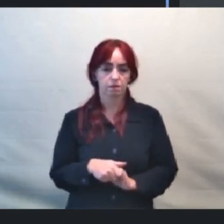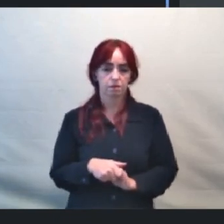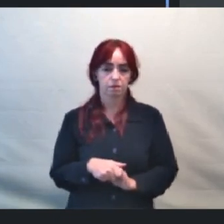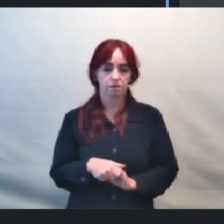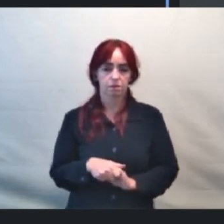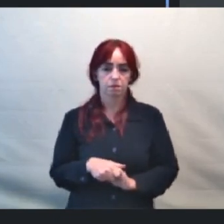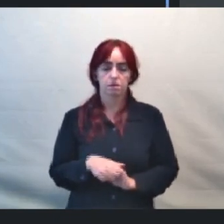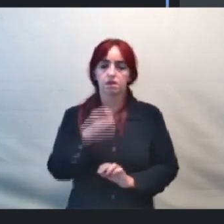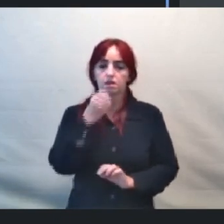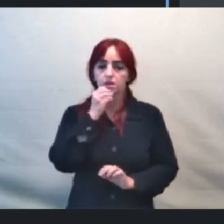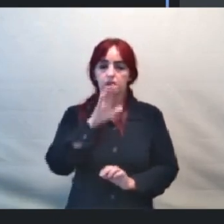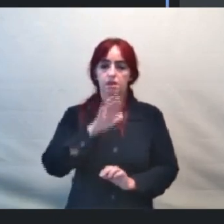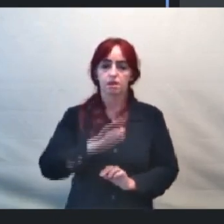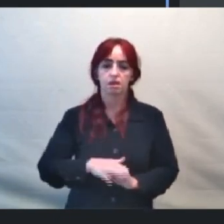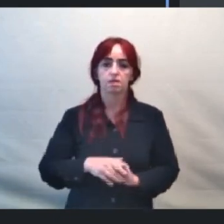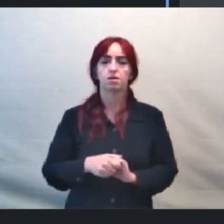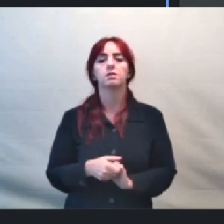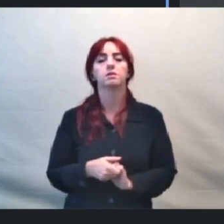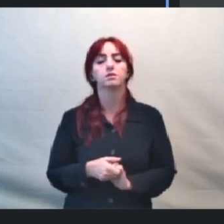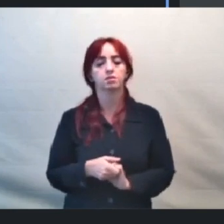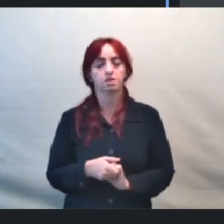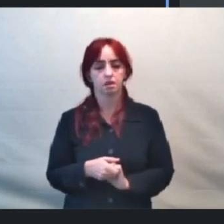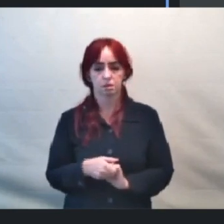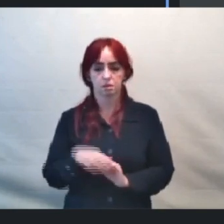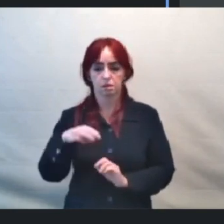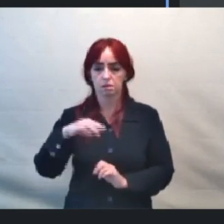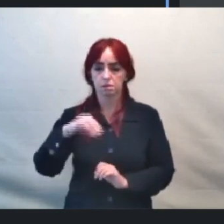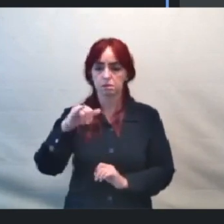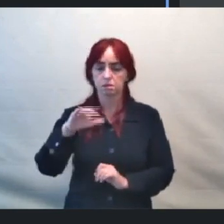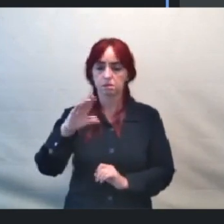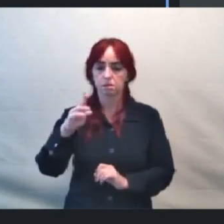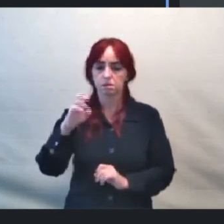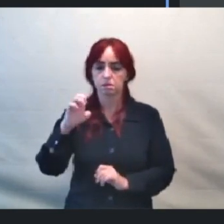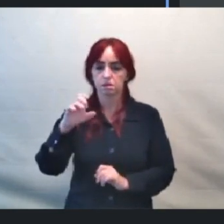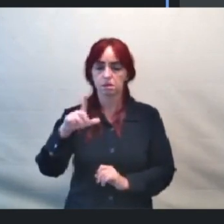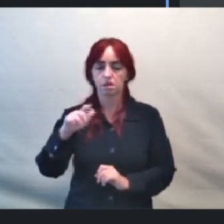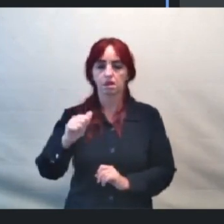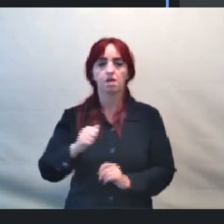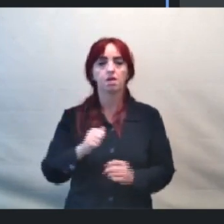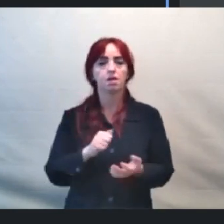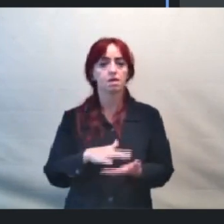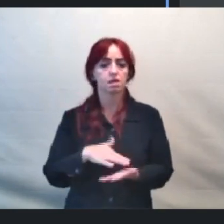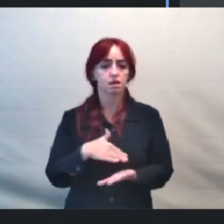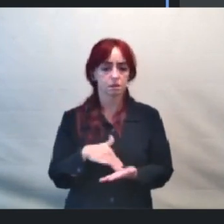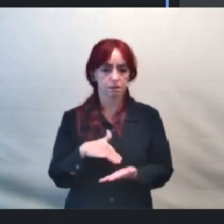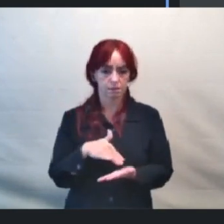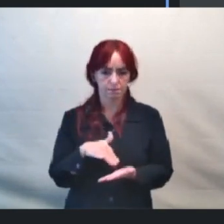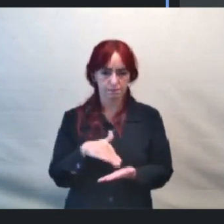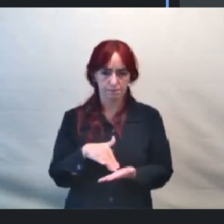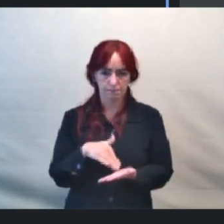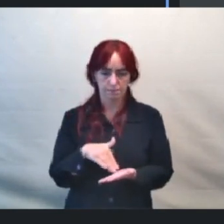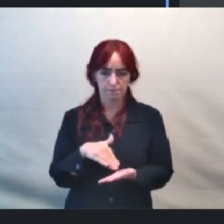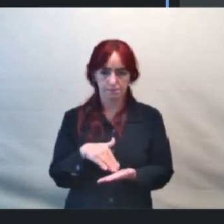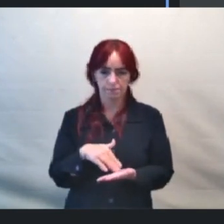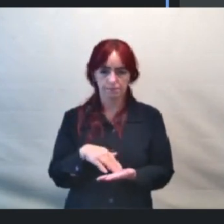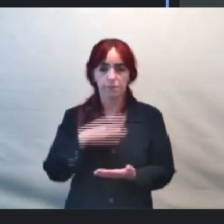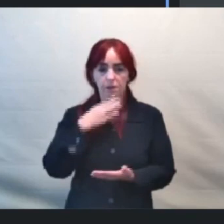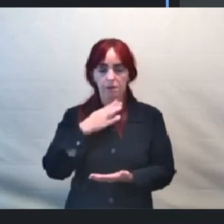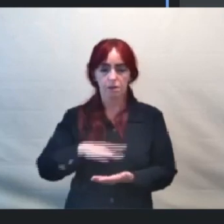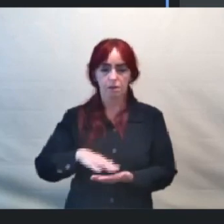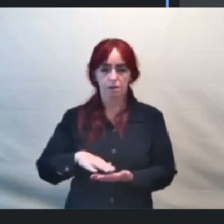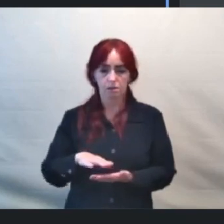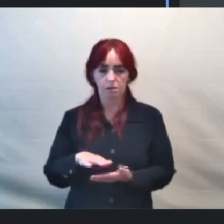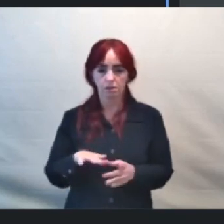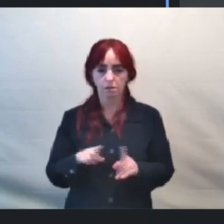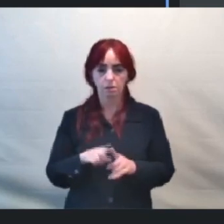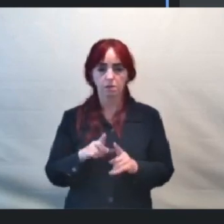Boa tarde, eu sou a Michelle, aqui no Secretário Municipal de Educação, no Gerente de Governação Estudantil. Vou tentar